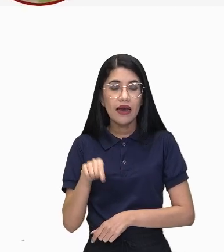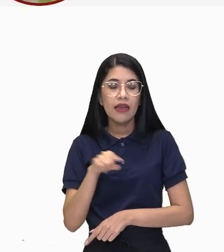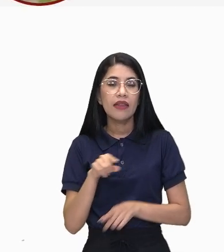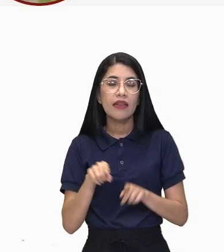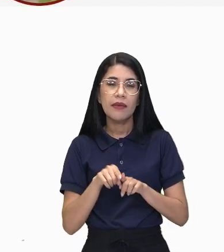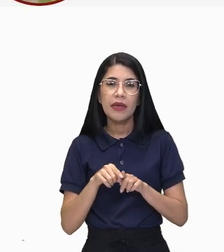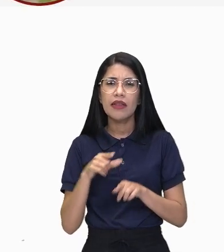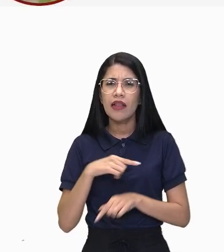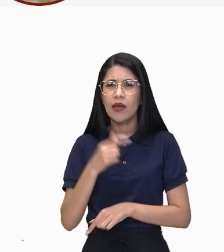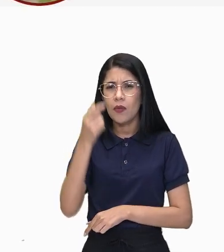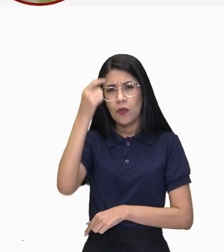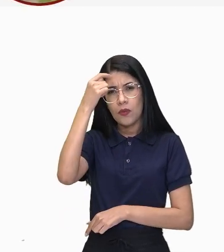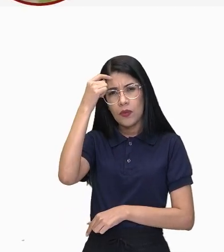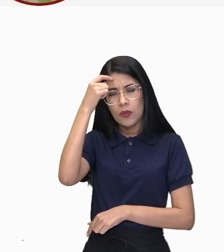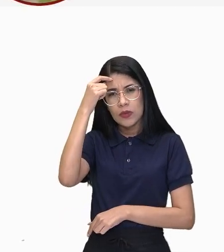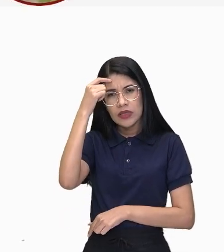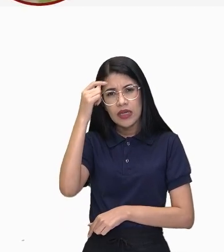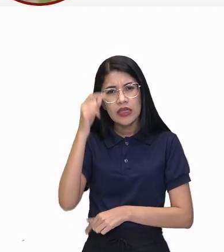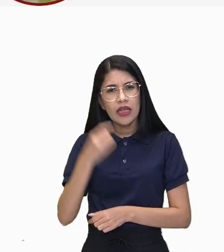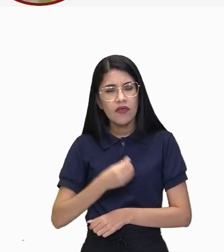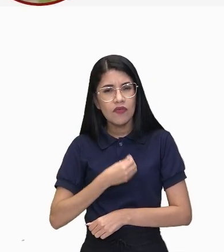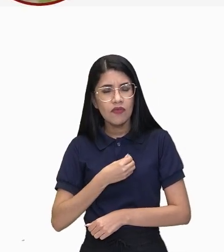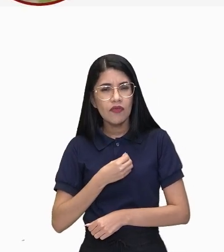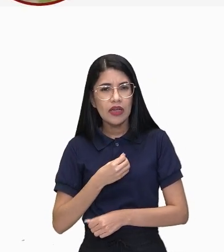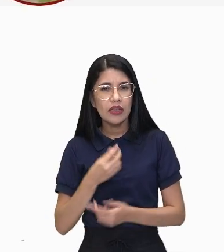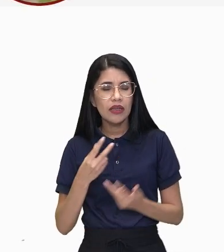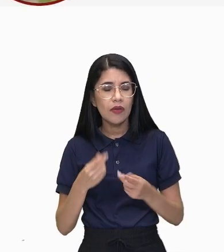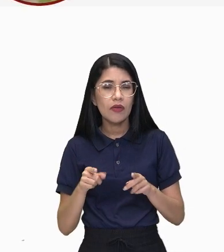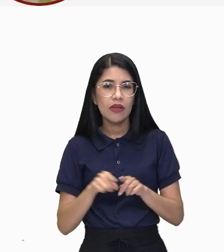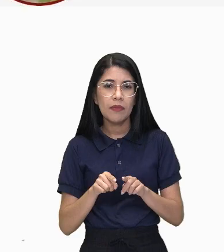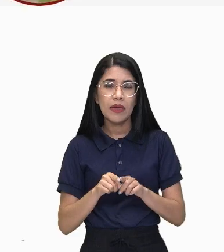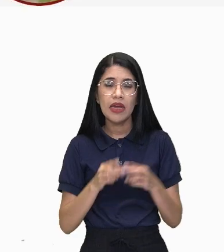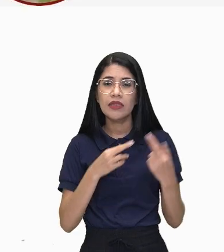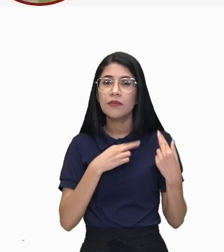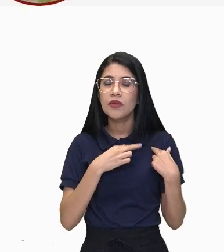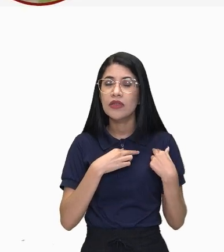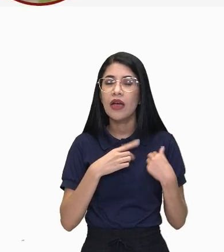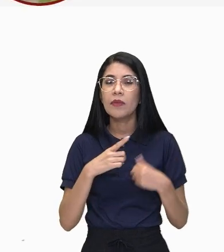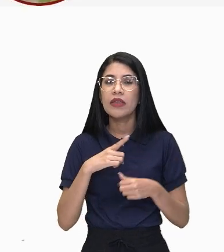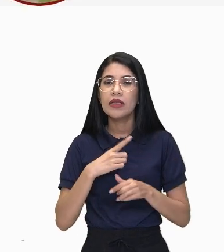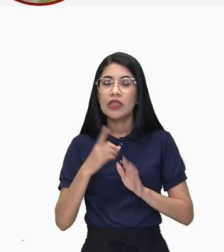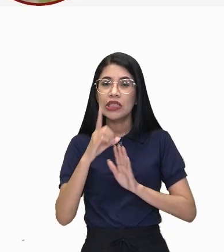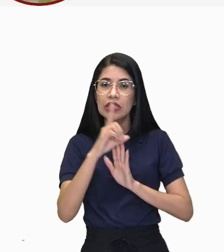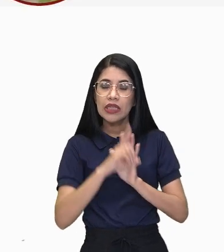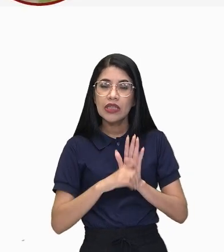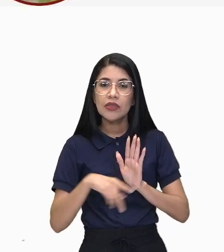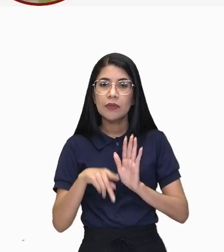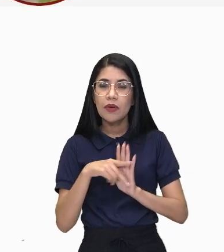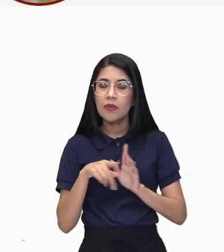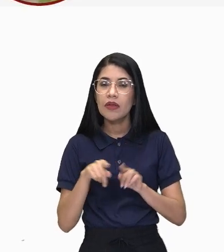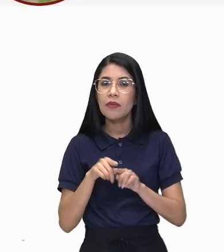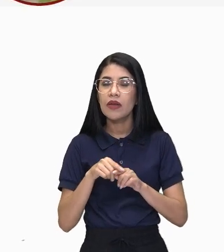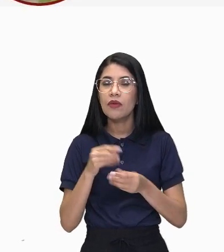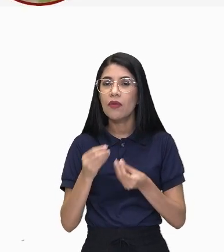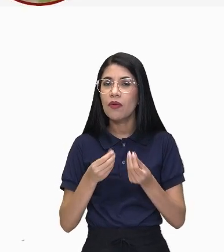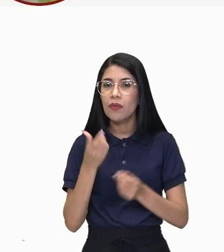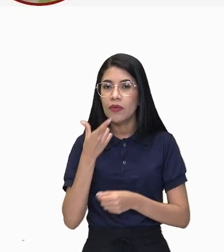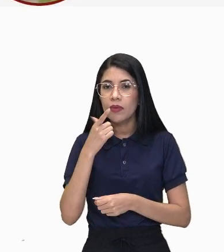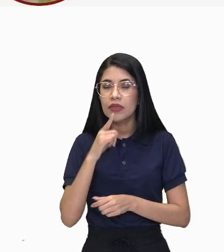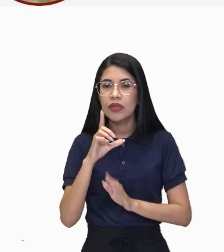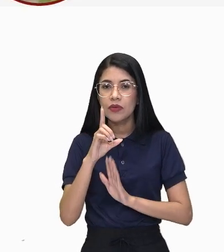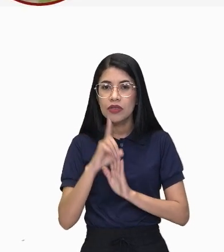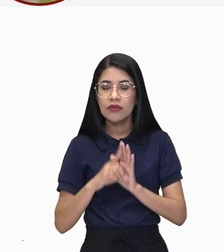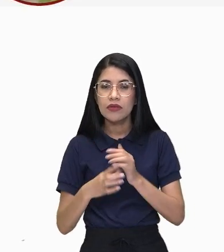vivendo ali? Será que elas têm consciência do seu papel e de que elas têm direitos, né, a recorrer e aonde recorrer?